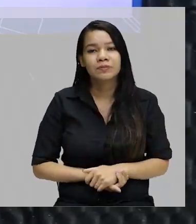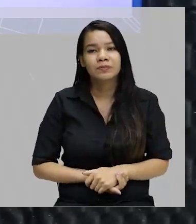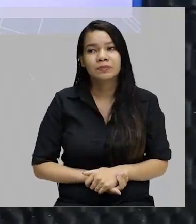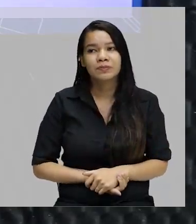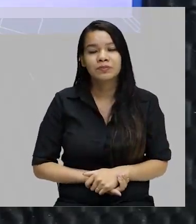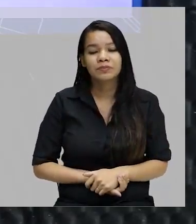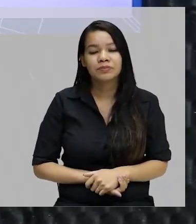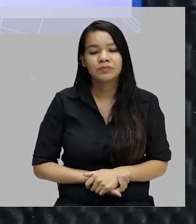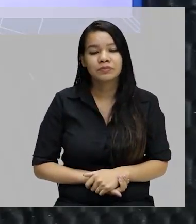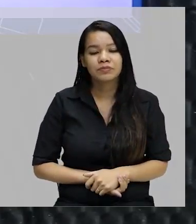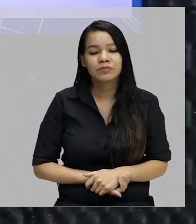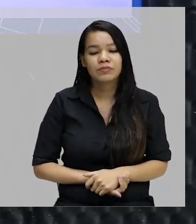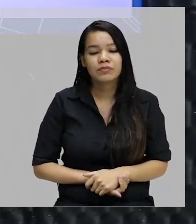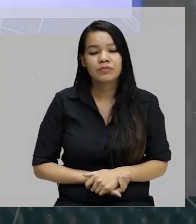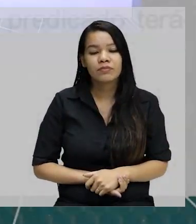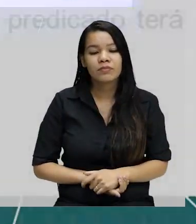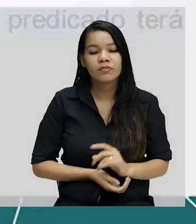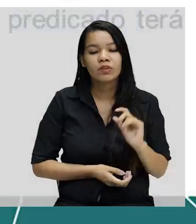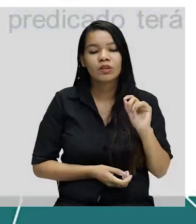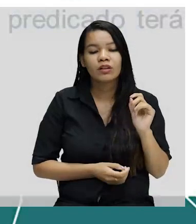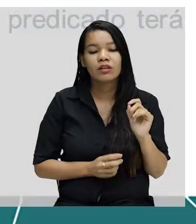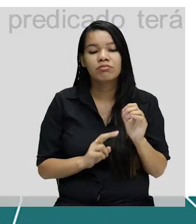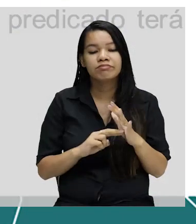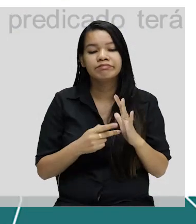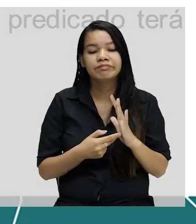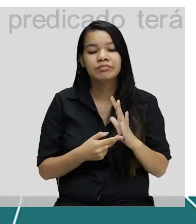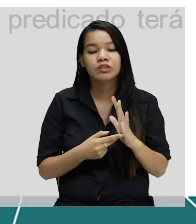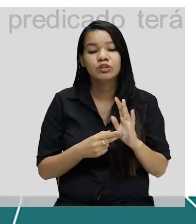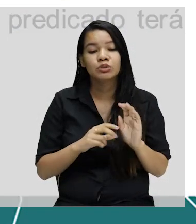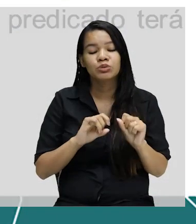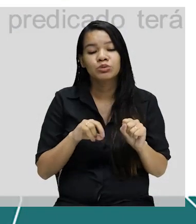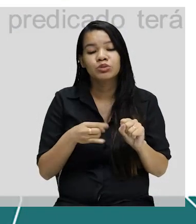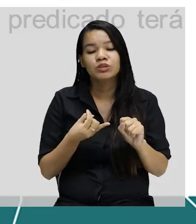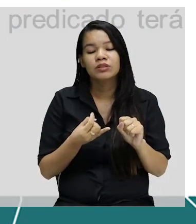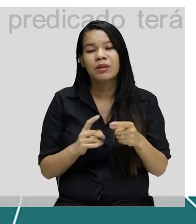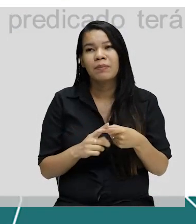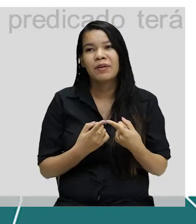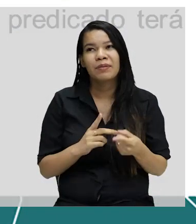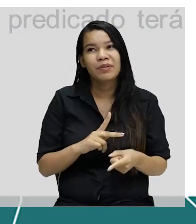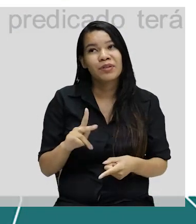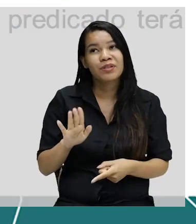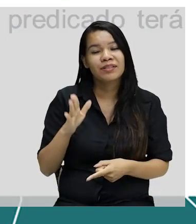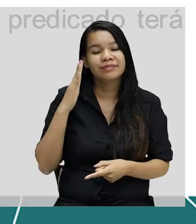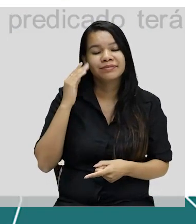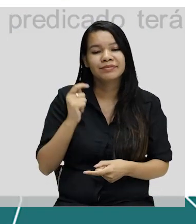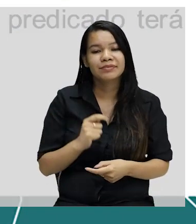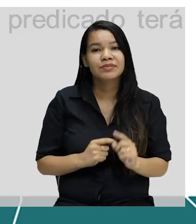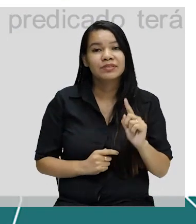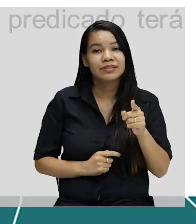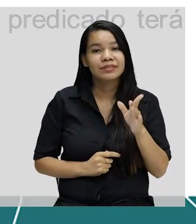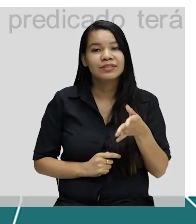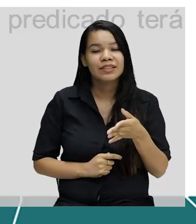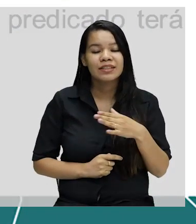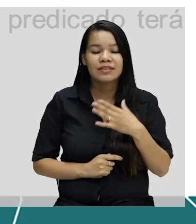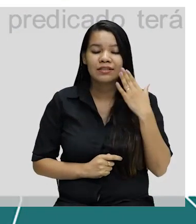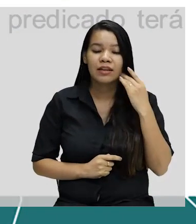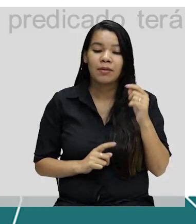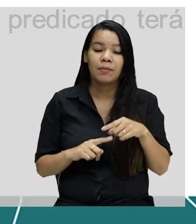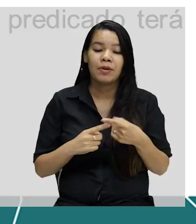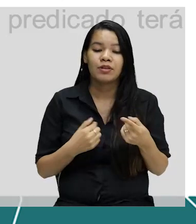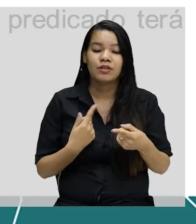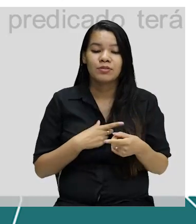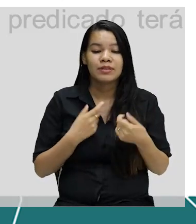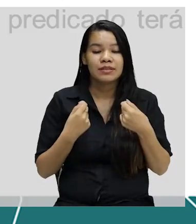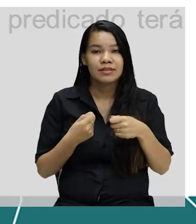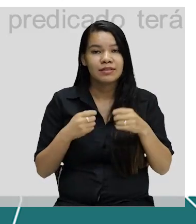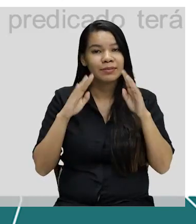fragmento. O que é o sujeito? Ai, Cacau, eu já sei. Exatamente, você sabe, mas a gente tem que rever isso aqui, porque eu estou